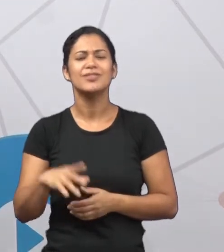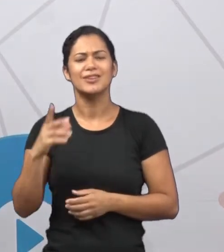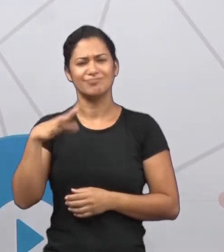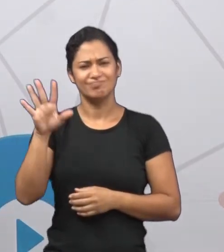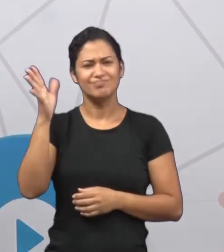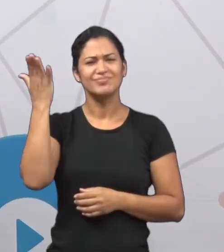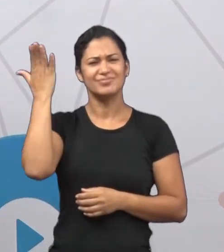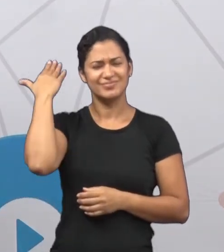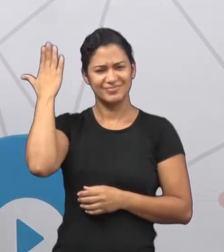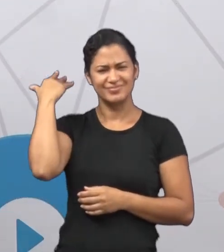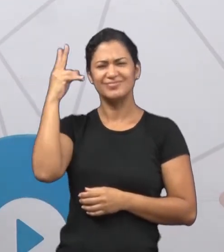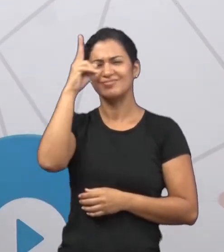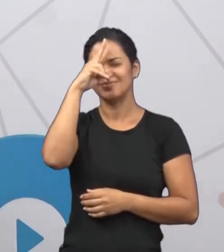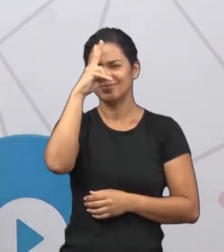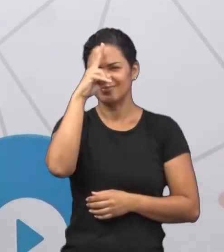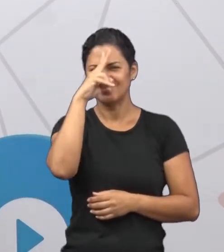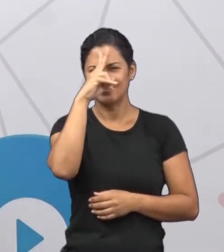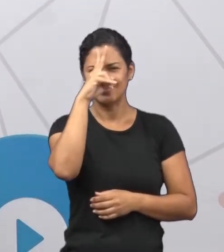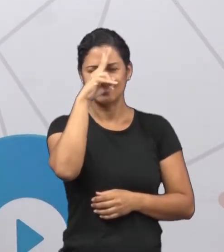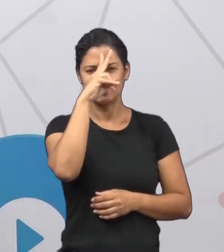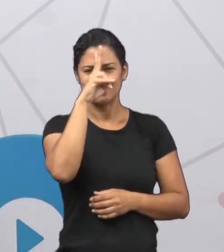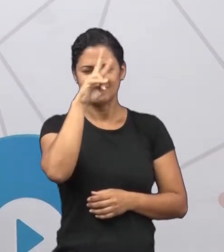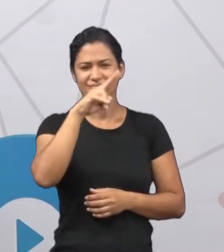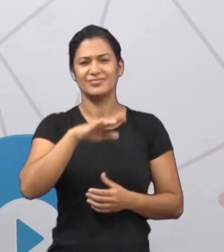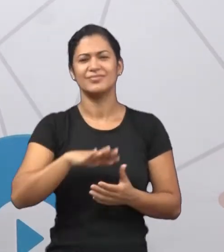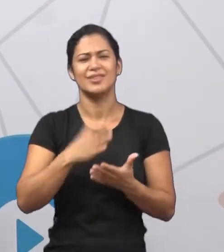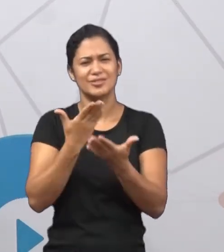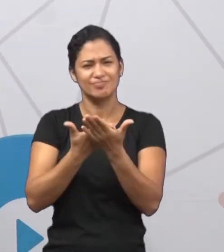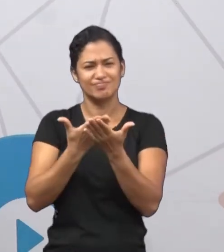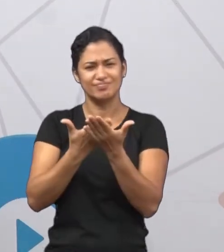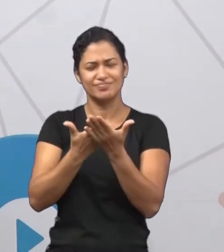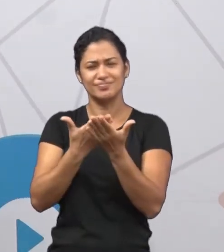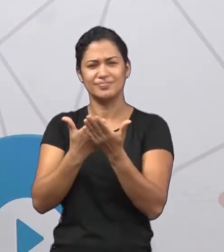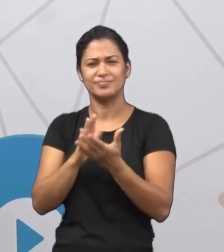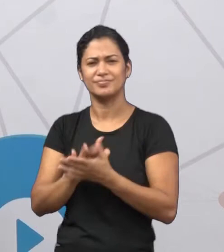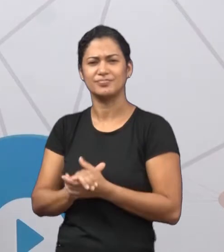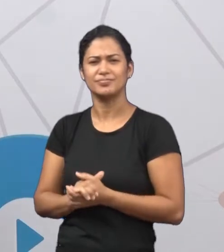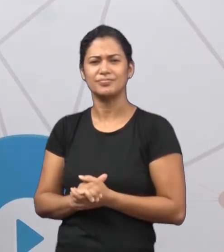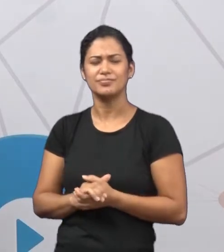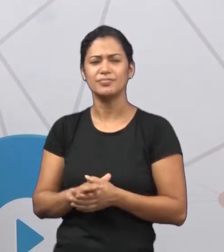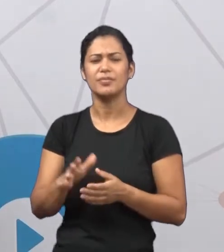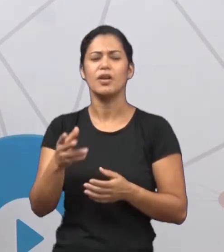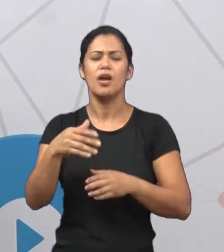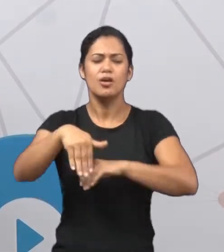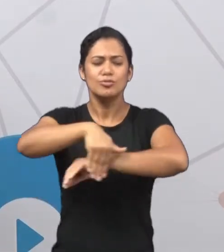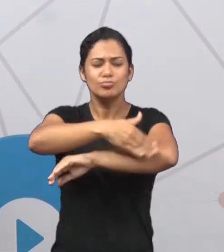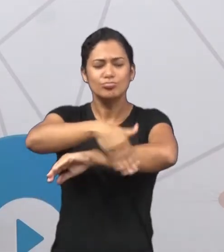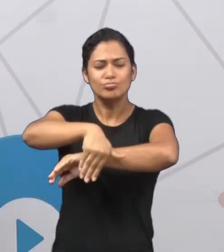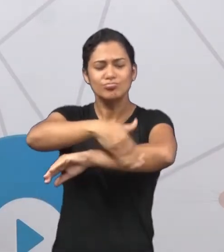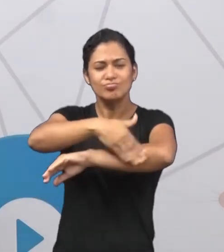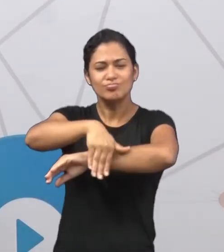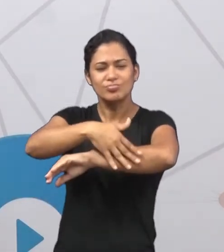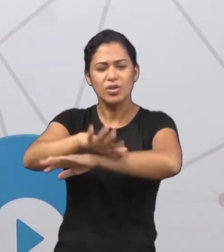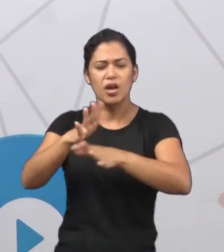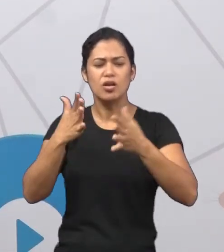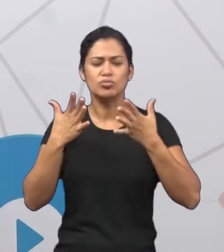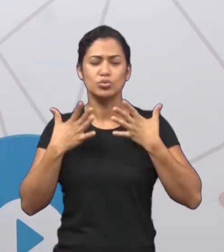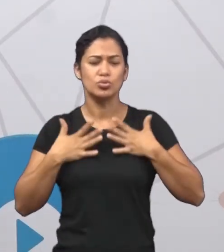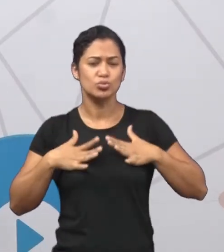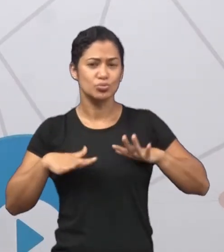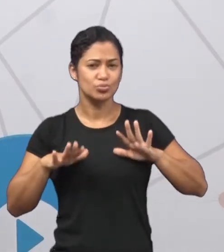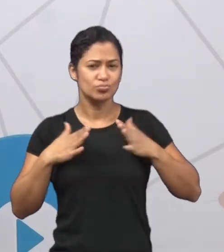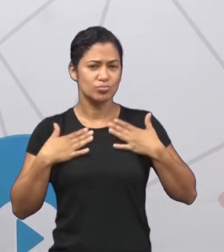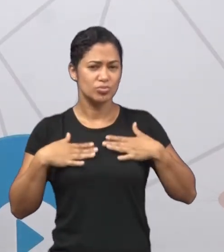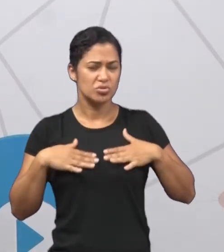rua que eu falei para vocês, lembram? No início da nossa aula. É uma rua, pode até ser uma rua sem